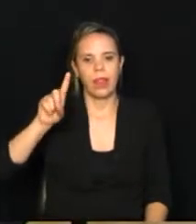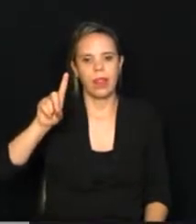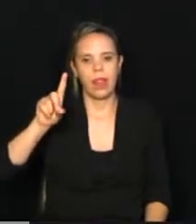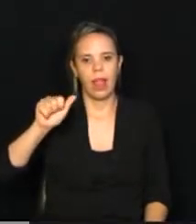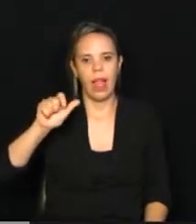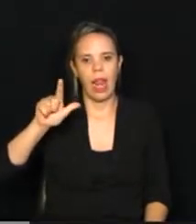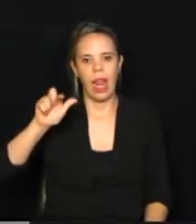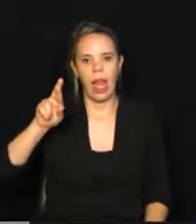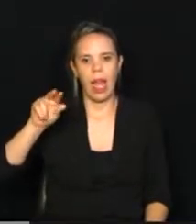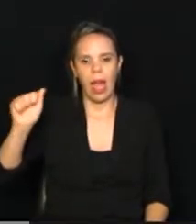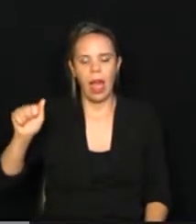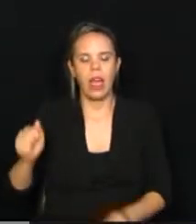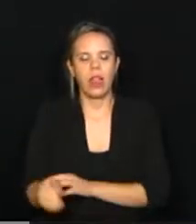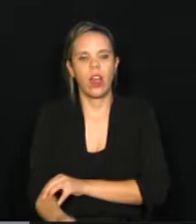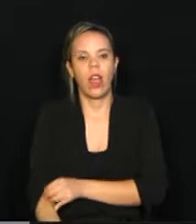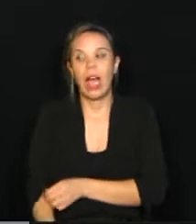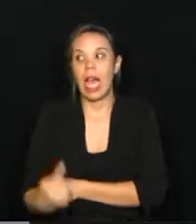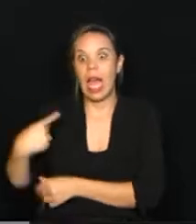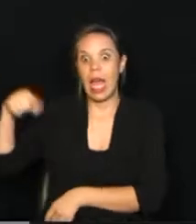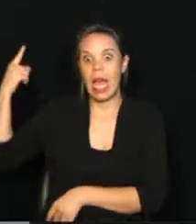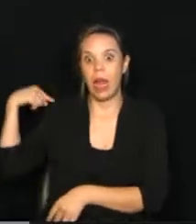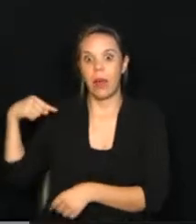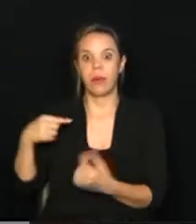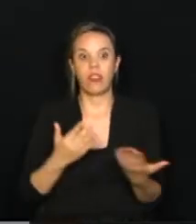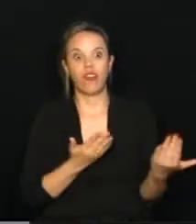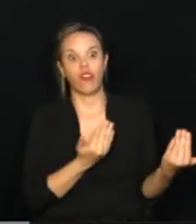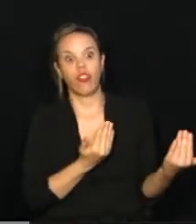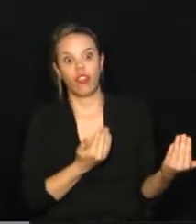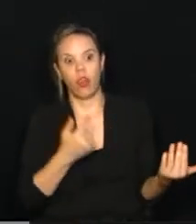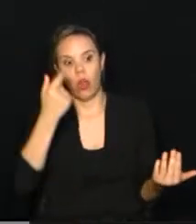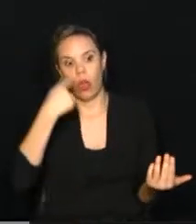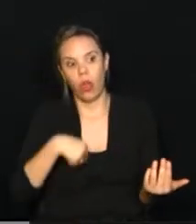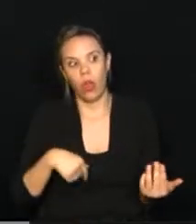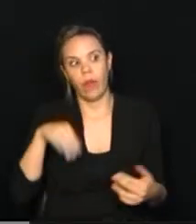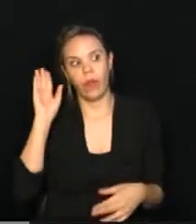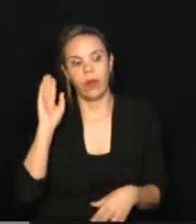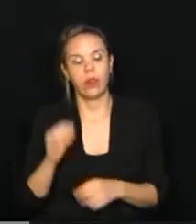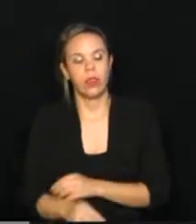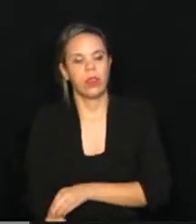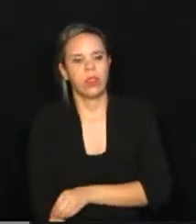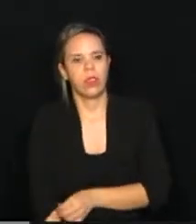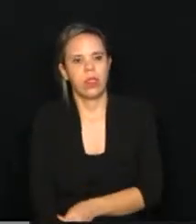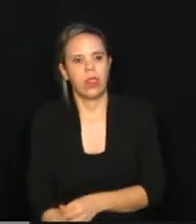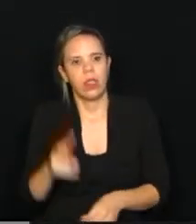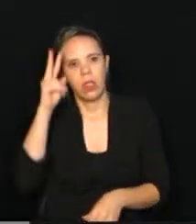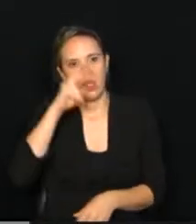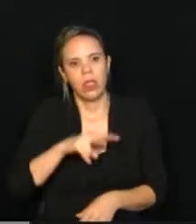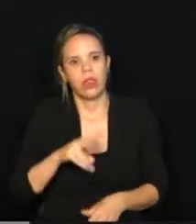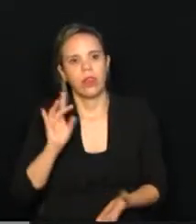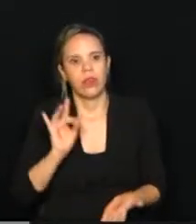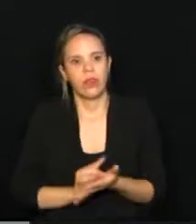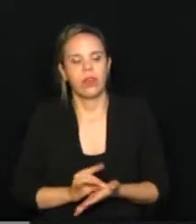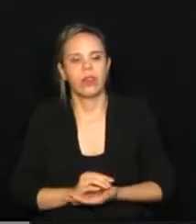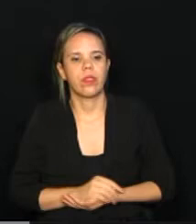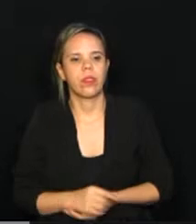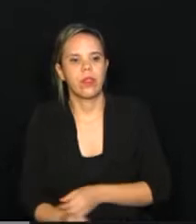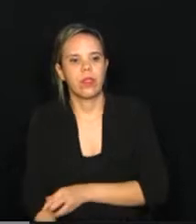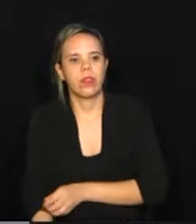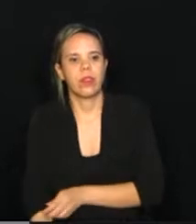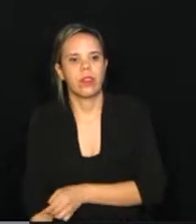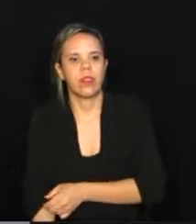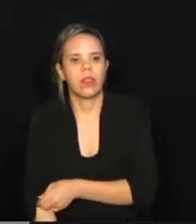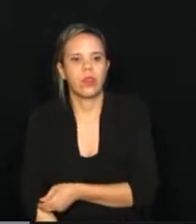Nossa, eu era muito nova naquela época, muito nova mesmo. Eu lembro que nessa época eu era armadora oficial e